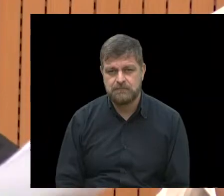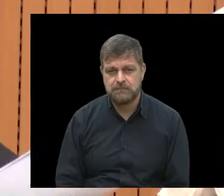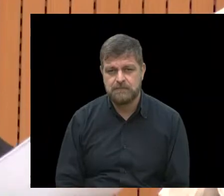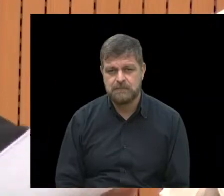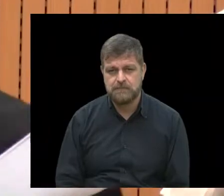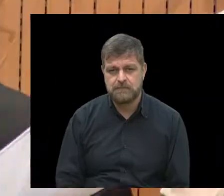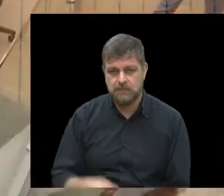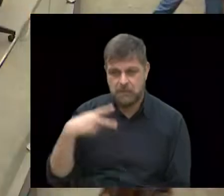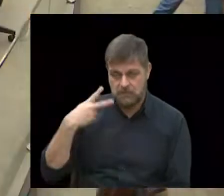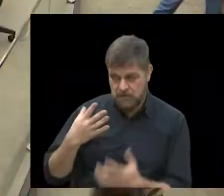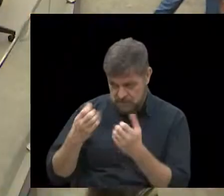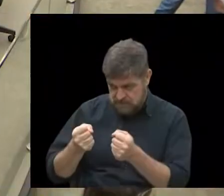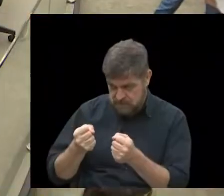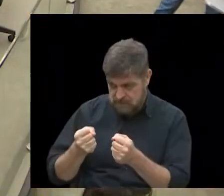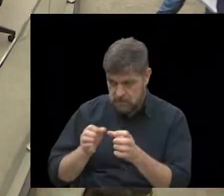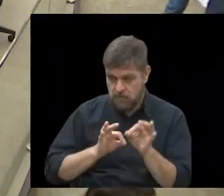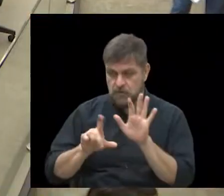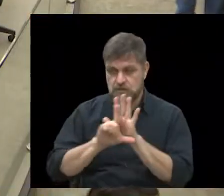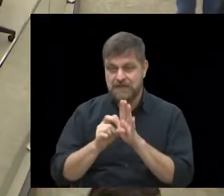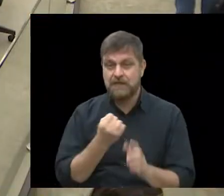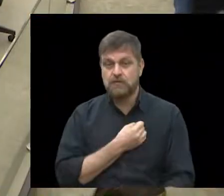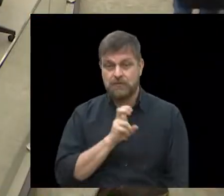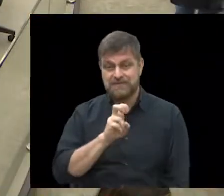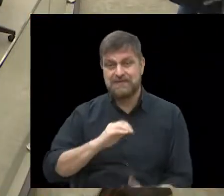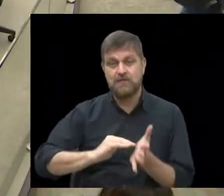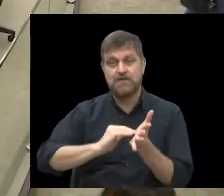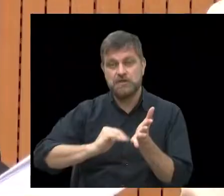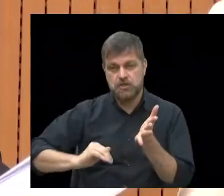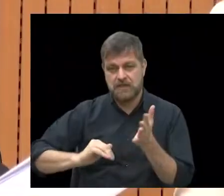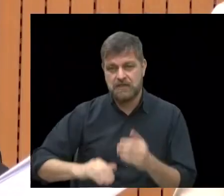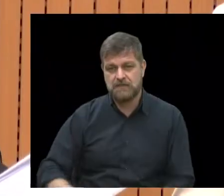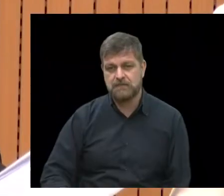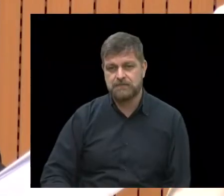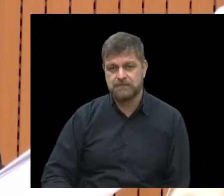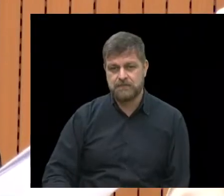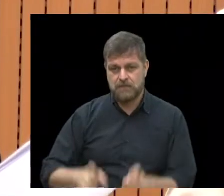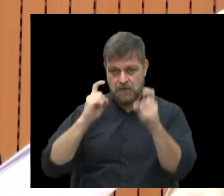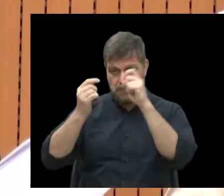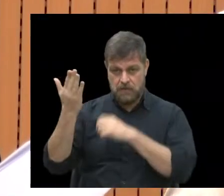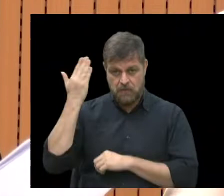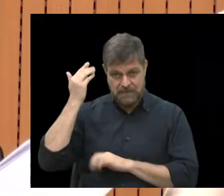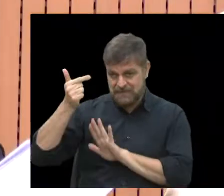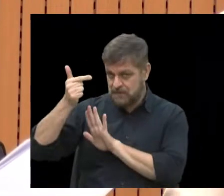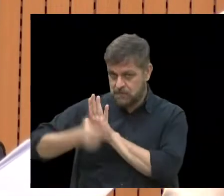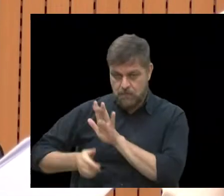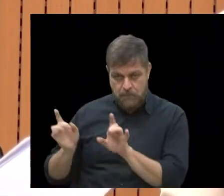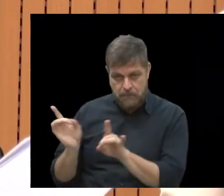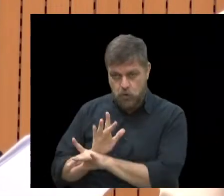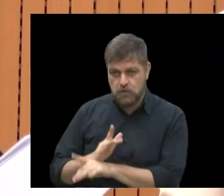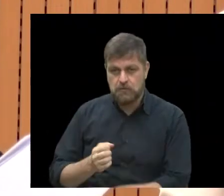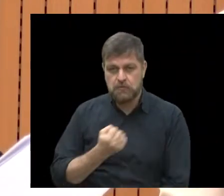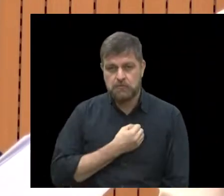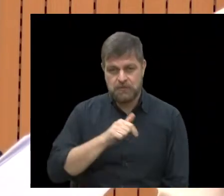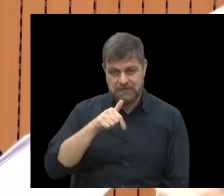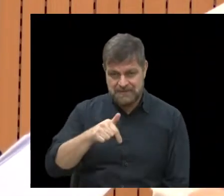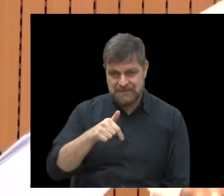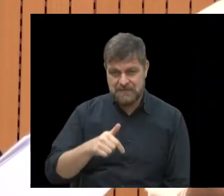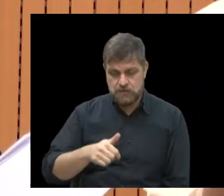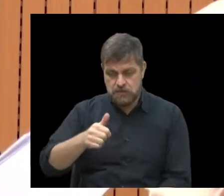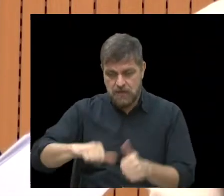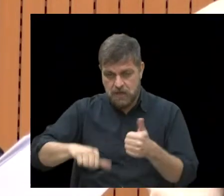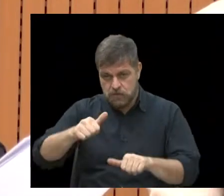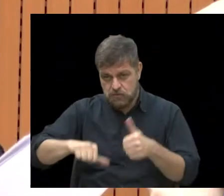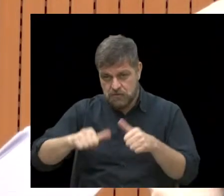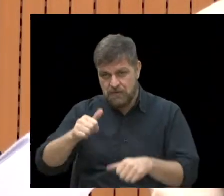Vereadores favoráveis permaneçam como estão. Aprovado. Matérias adiadas da reunião anterior. Não há. Item 7, discussão e